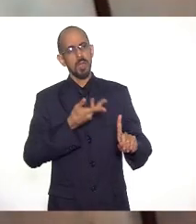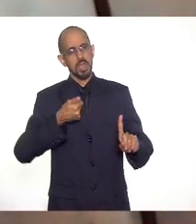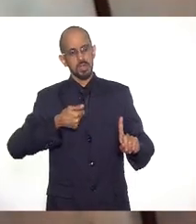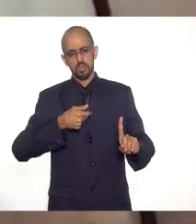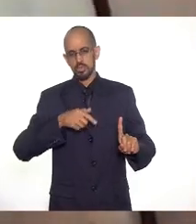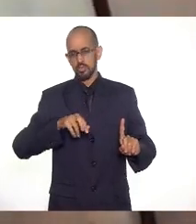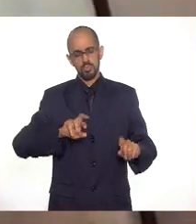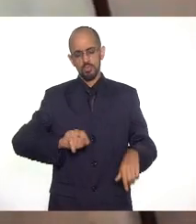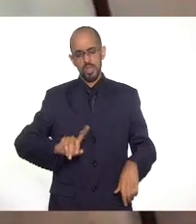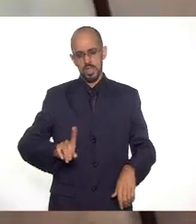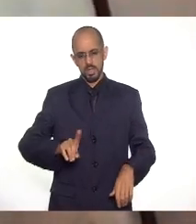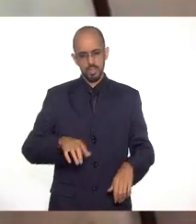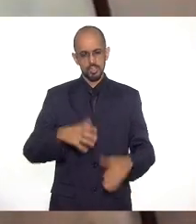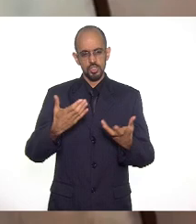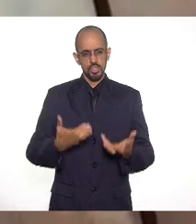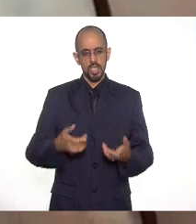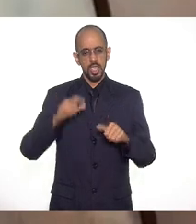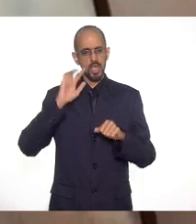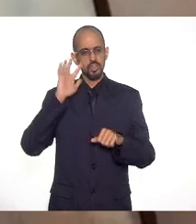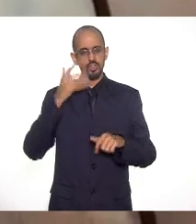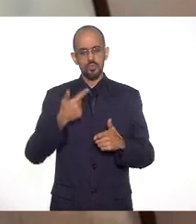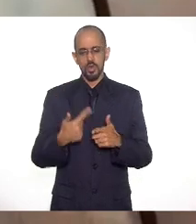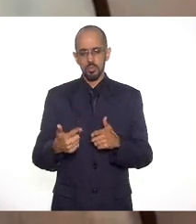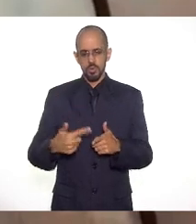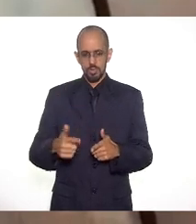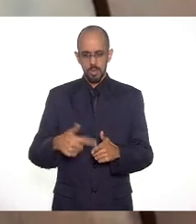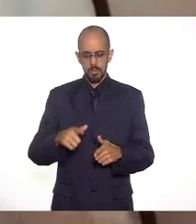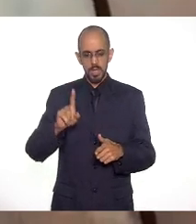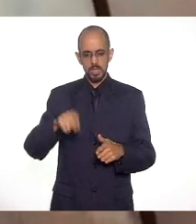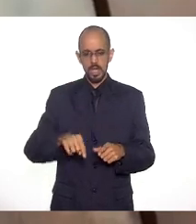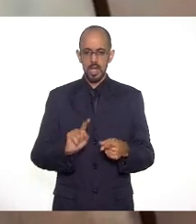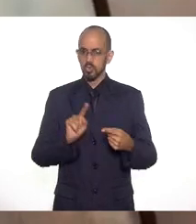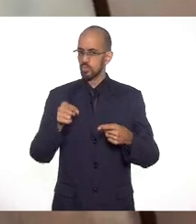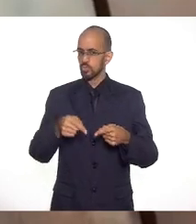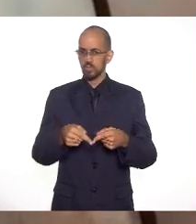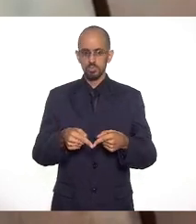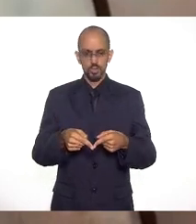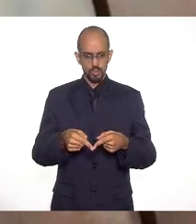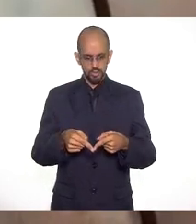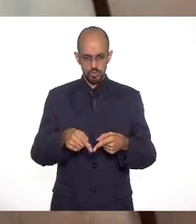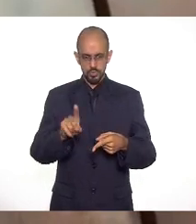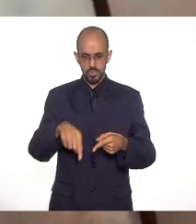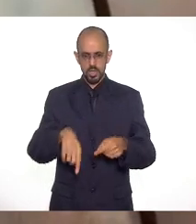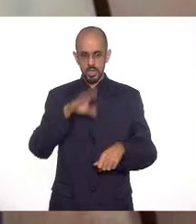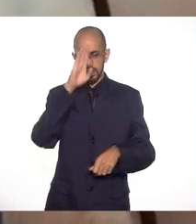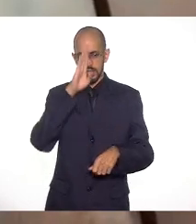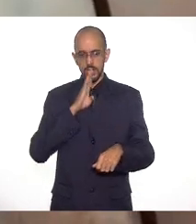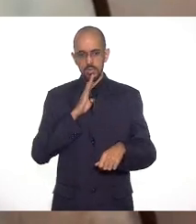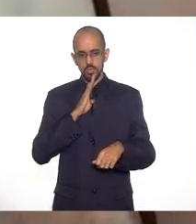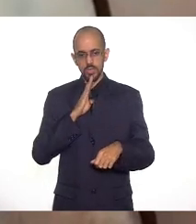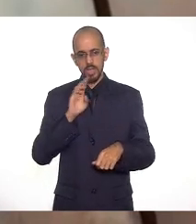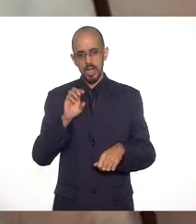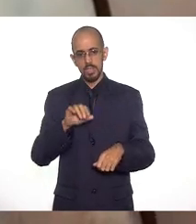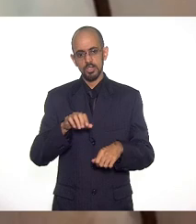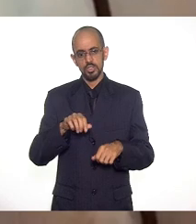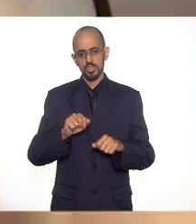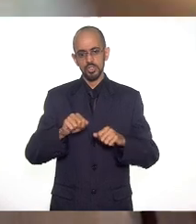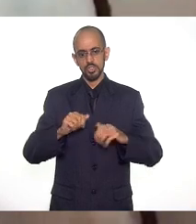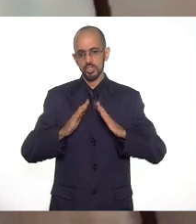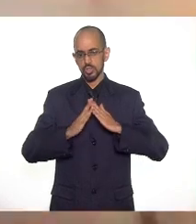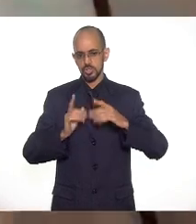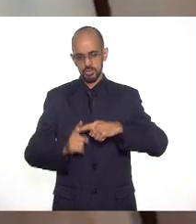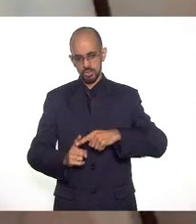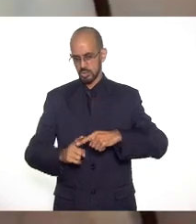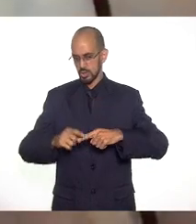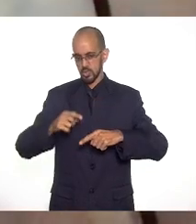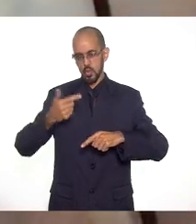resolver o problema do objeto final, que é dar isenção aos templos religiosos, seja igrejas evangélicas, católicas,